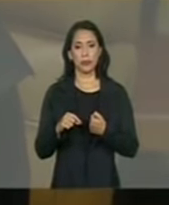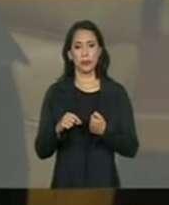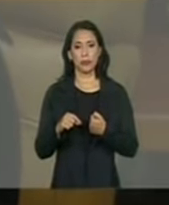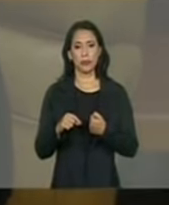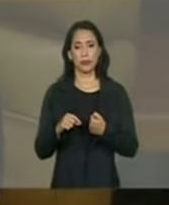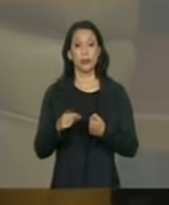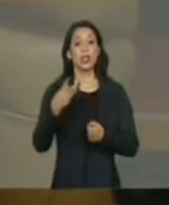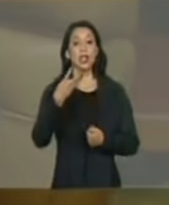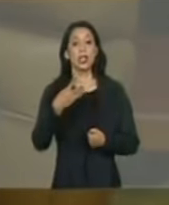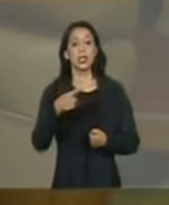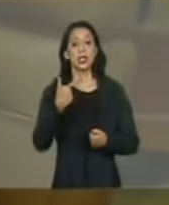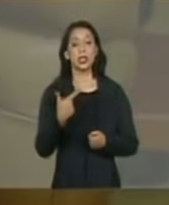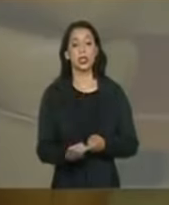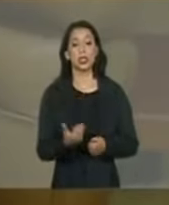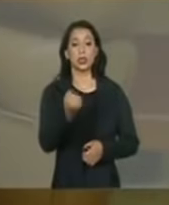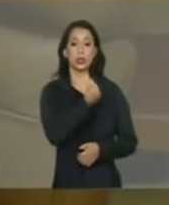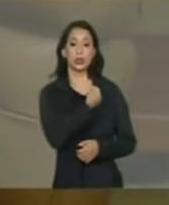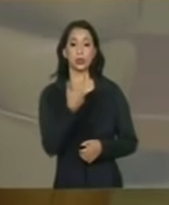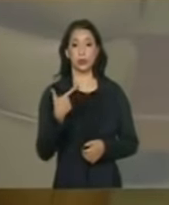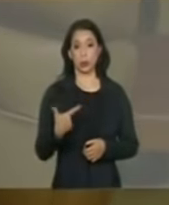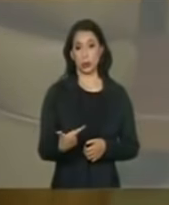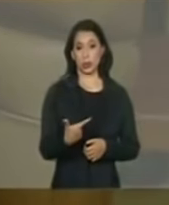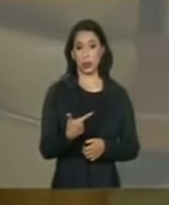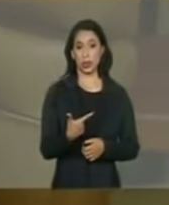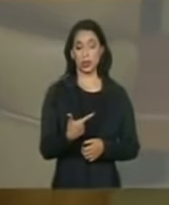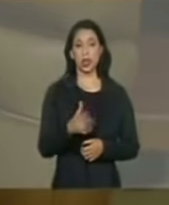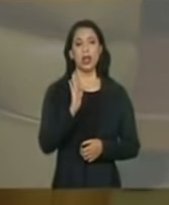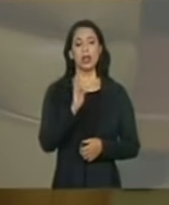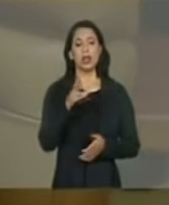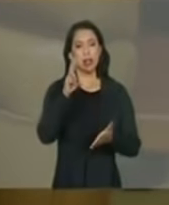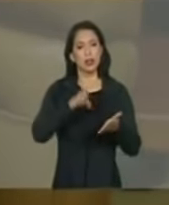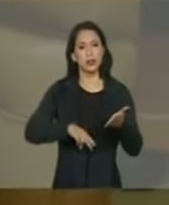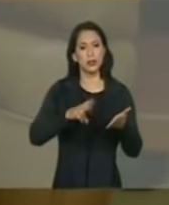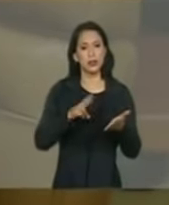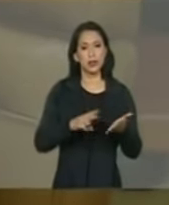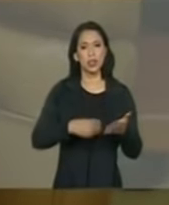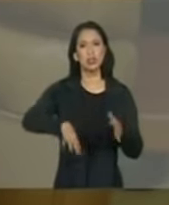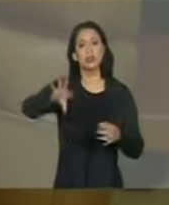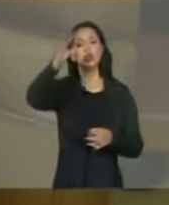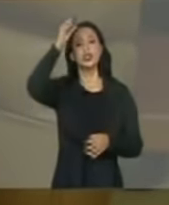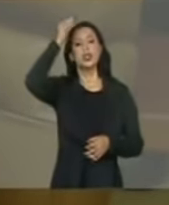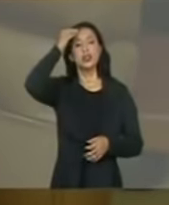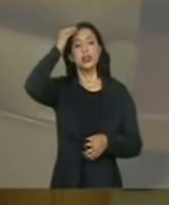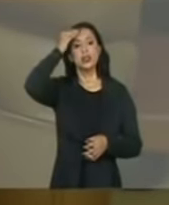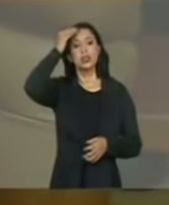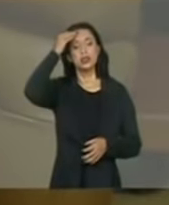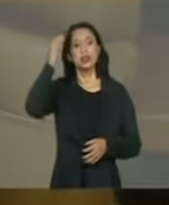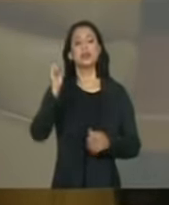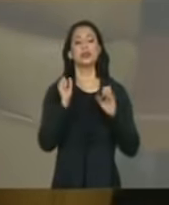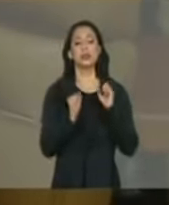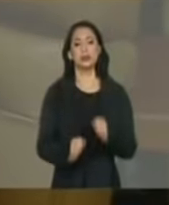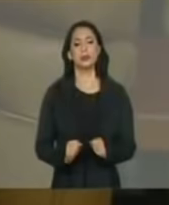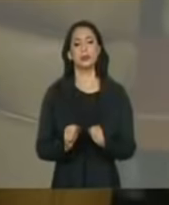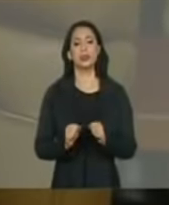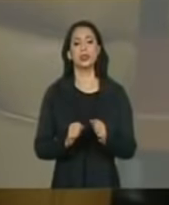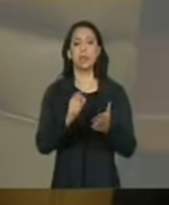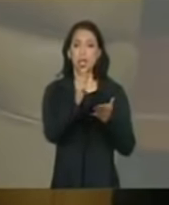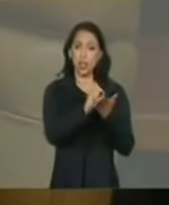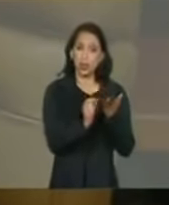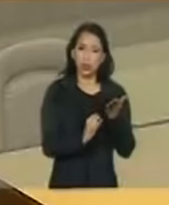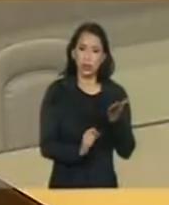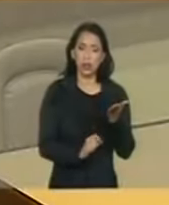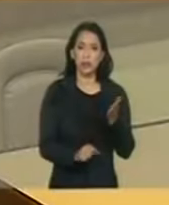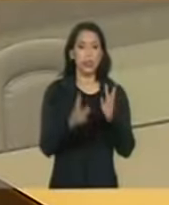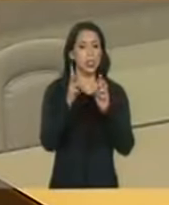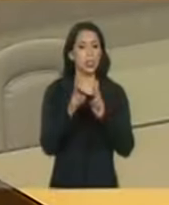32 número dois né ele havia lido e entendeu que deveria reproduzir como efetivamente